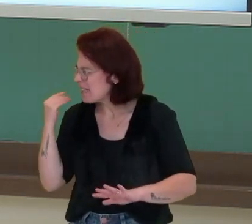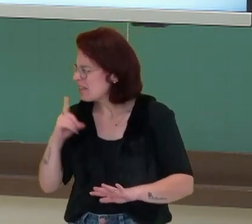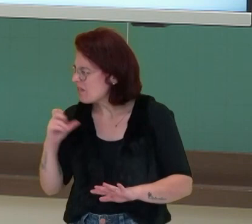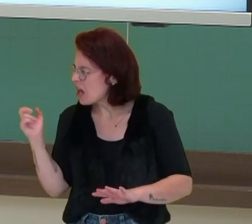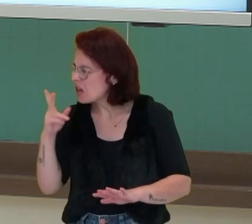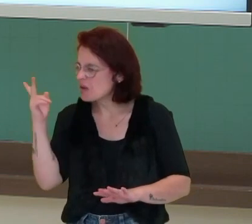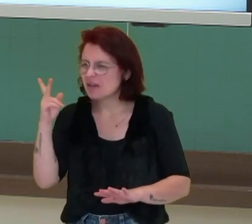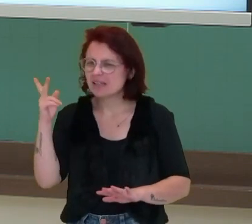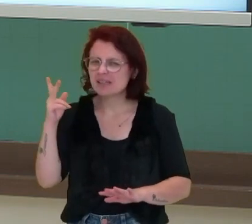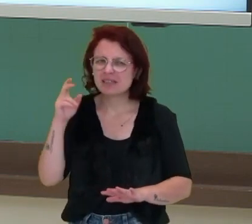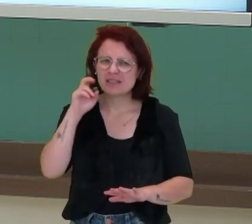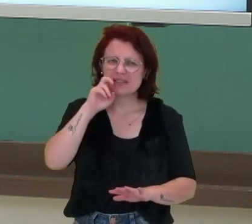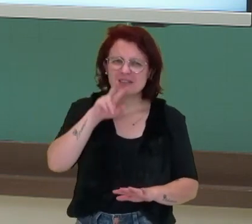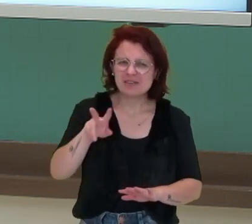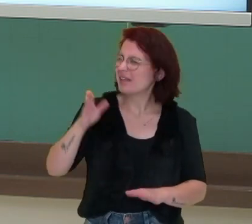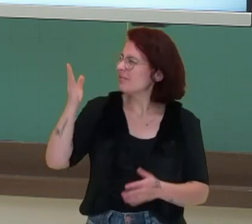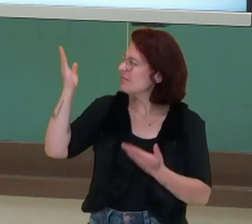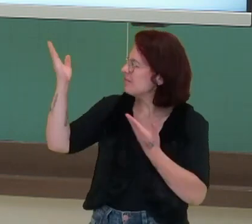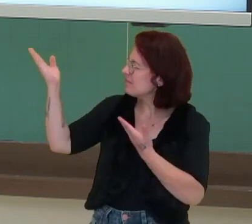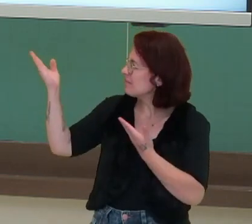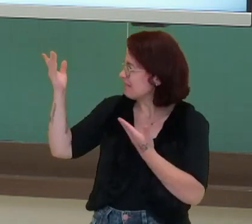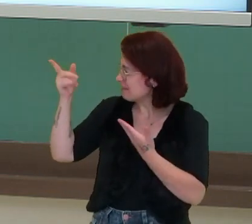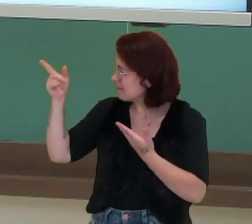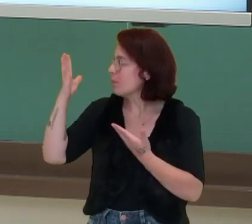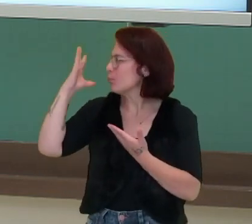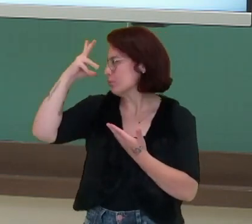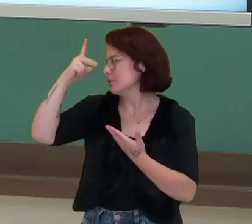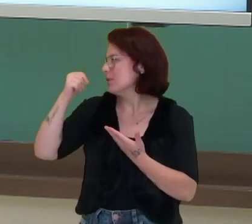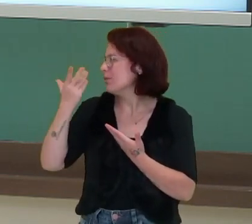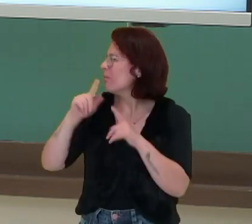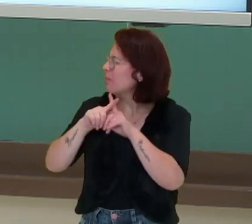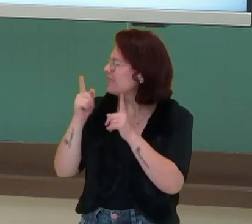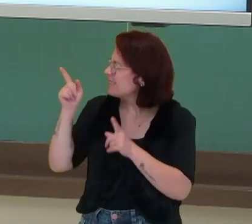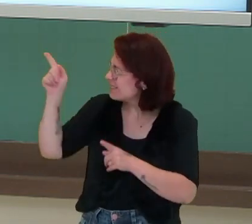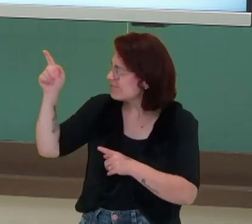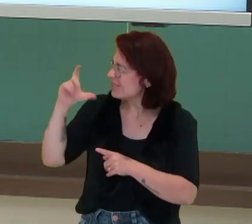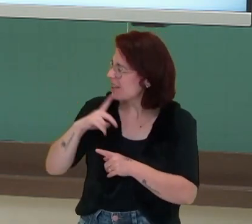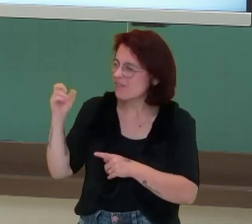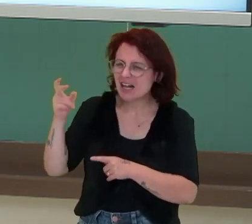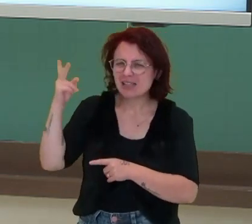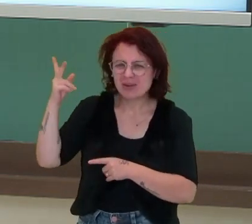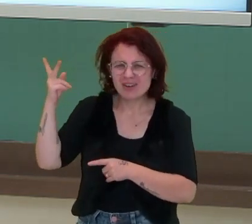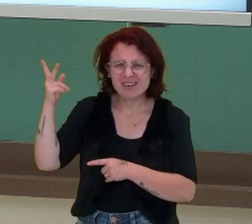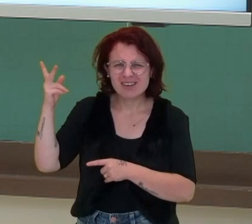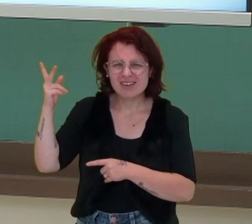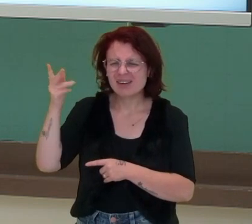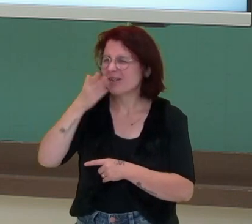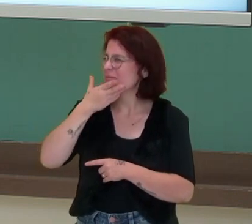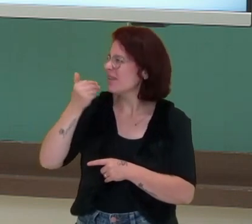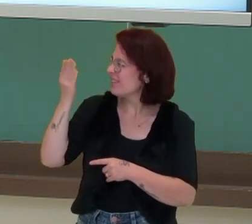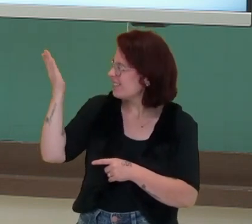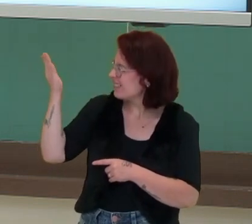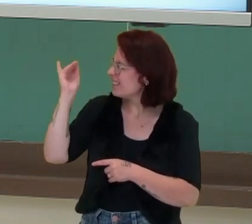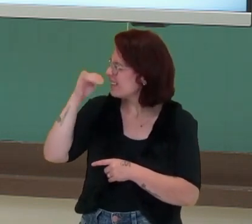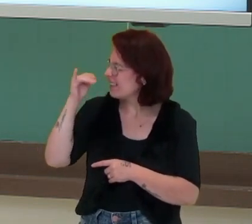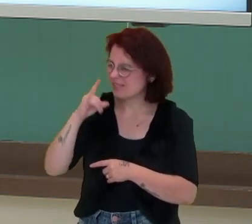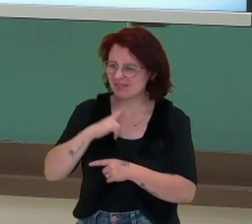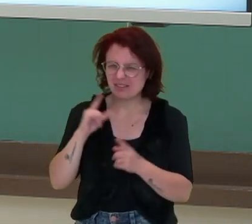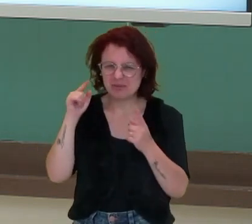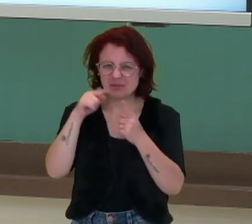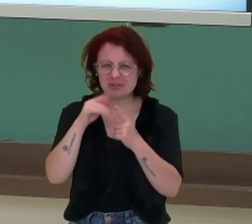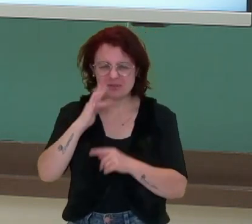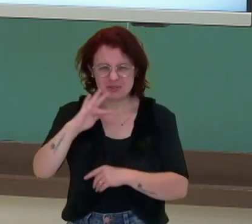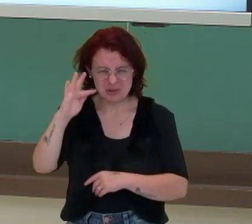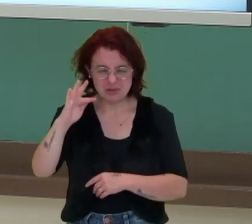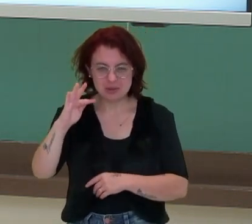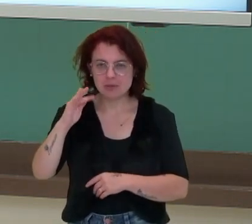Quando a gente vê a Vittorio Samothrace, uma obra emblemática, maravilhosa, eles começam a questionar, será que esse futuro é bom para a Itália? Será que a Itália não tem que olhar para o futuro? Tem que olhar para uma